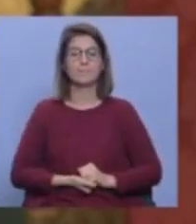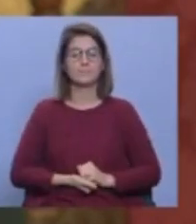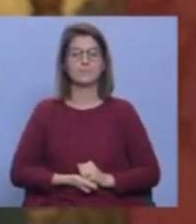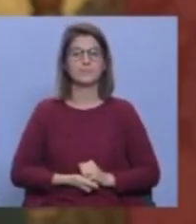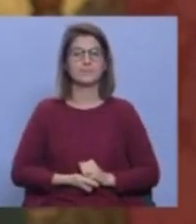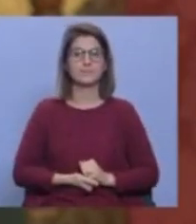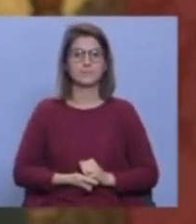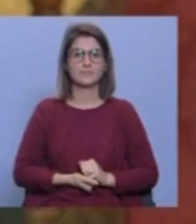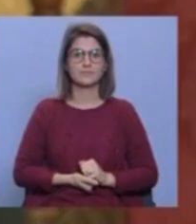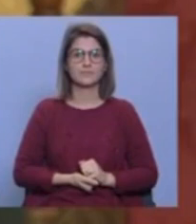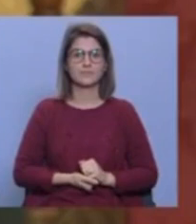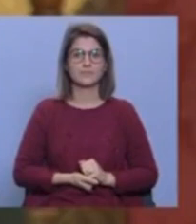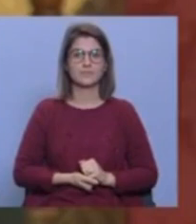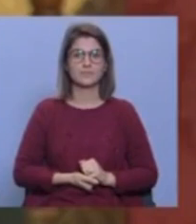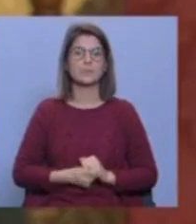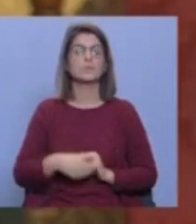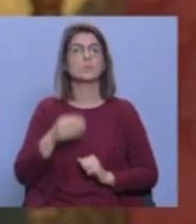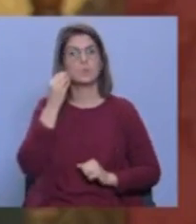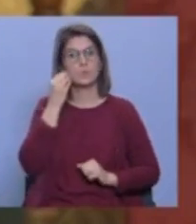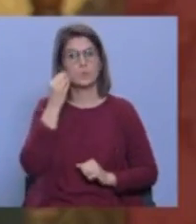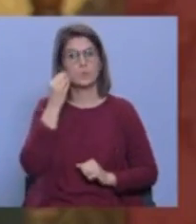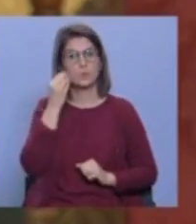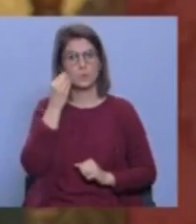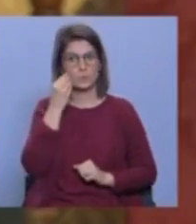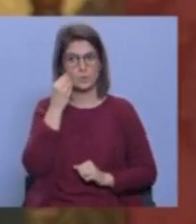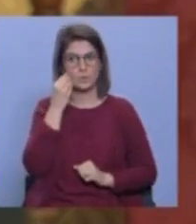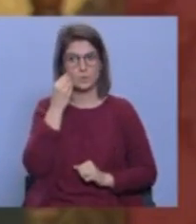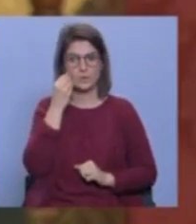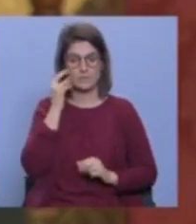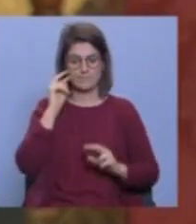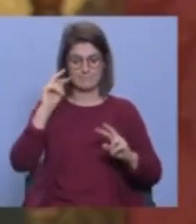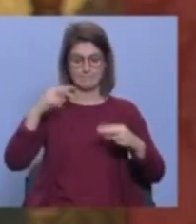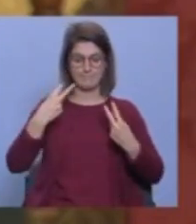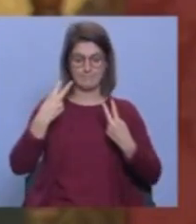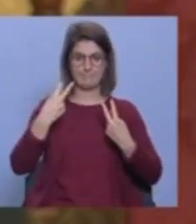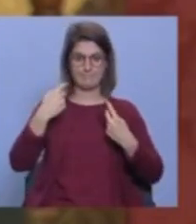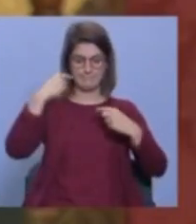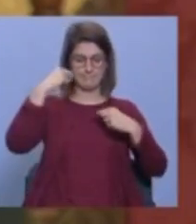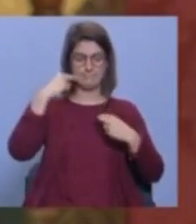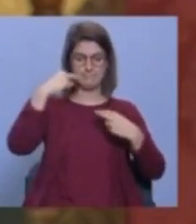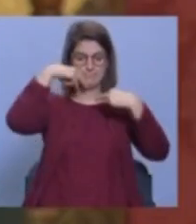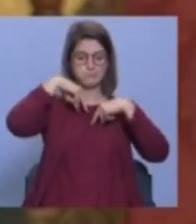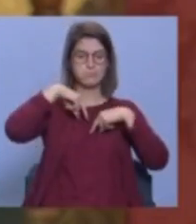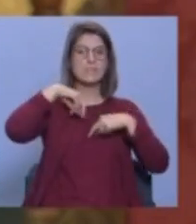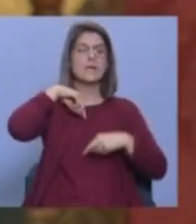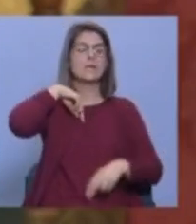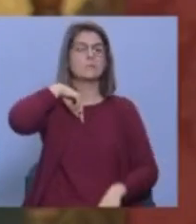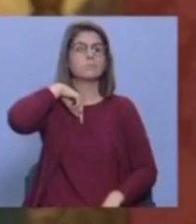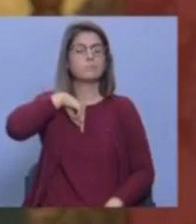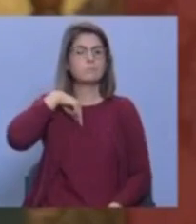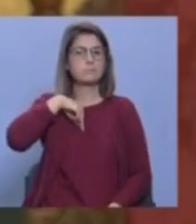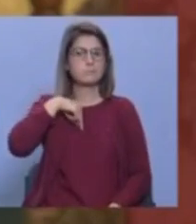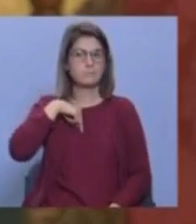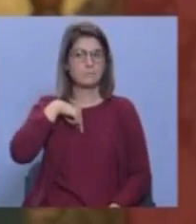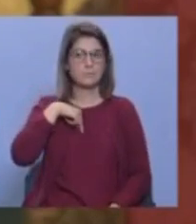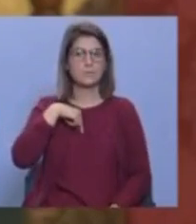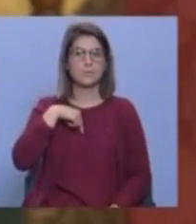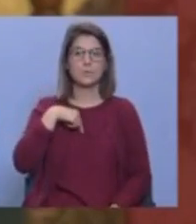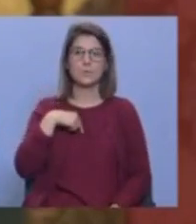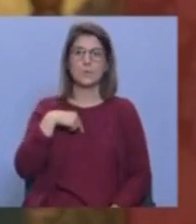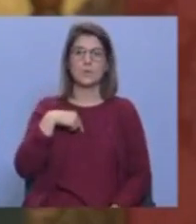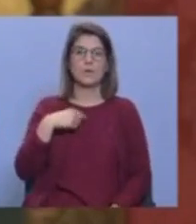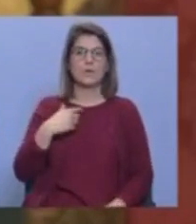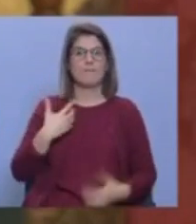para lidar com o nosso interior e ver, de facto, aquilo que, é, que são os grandes